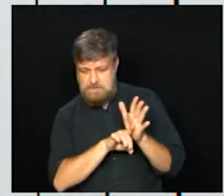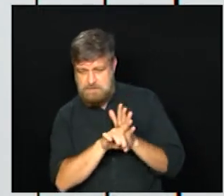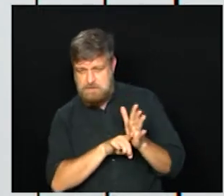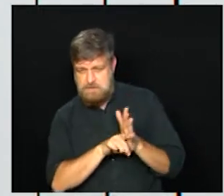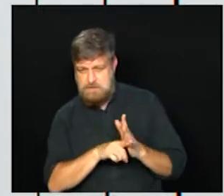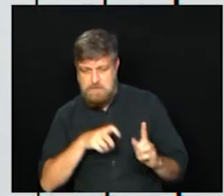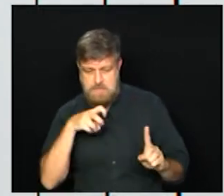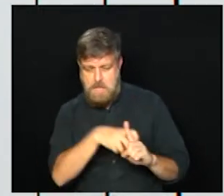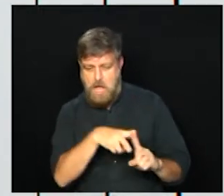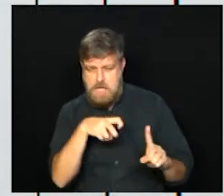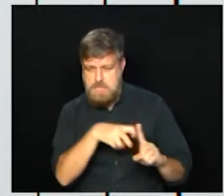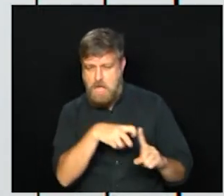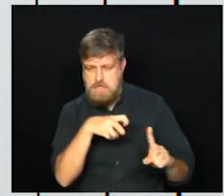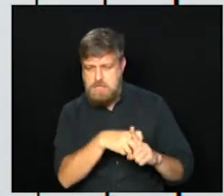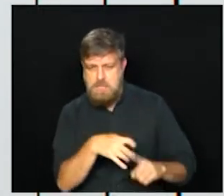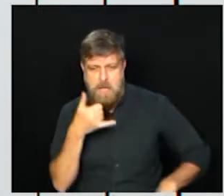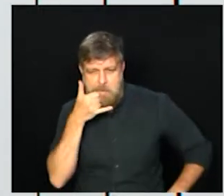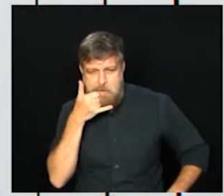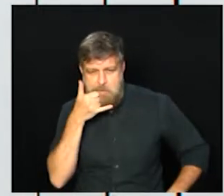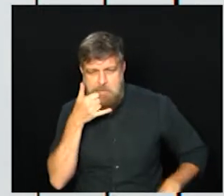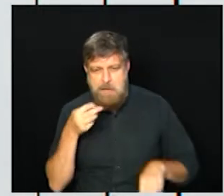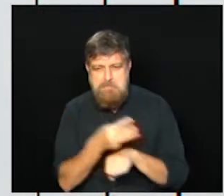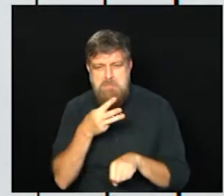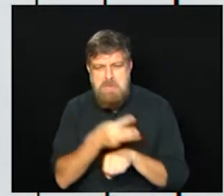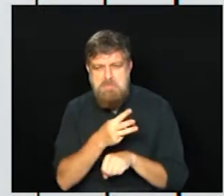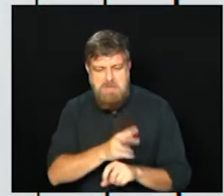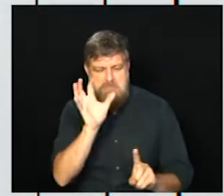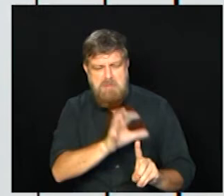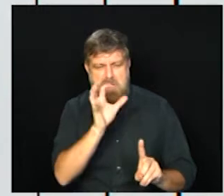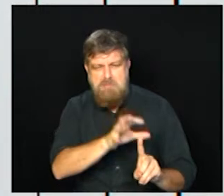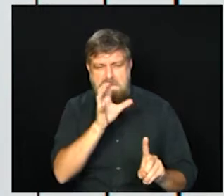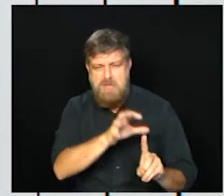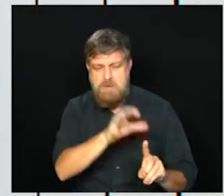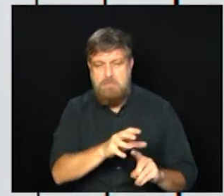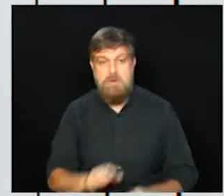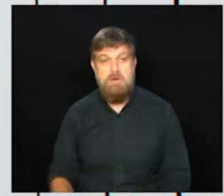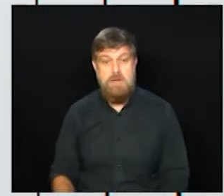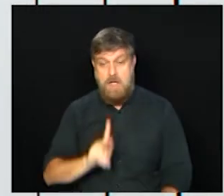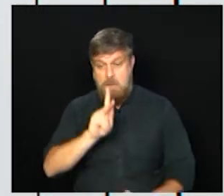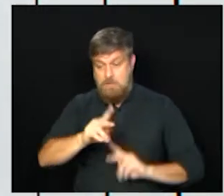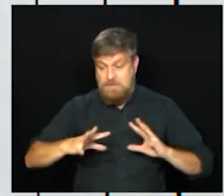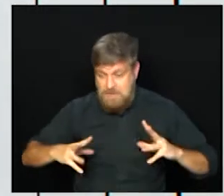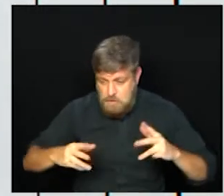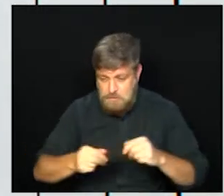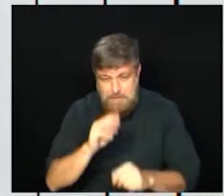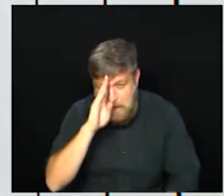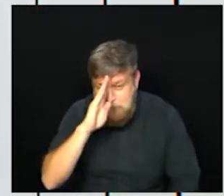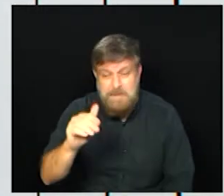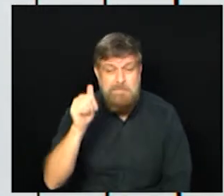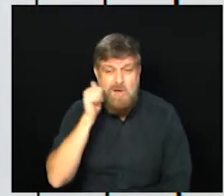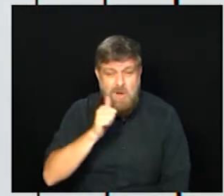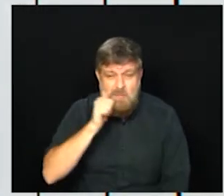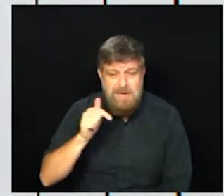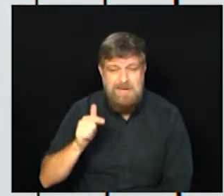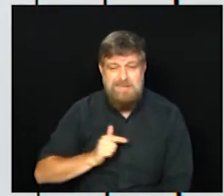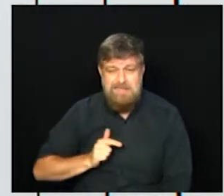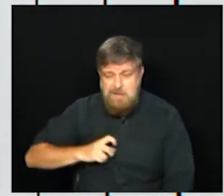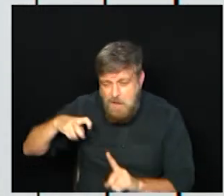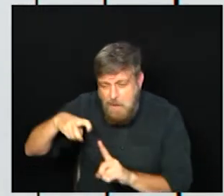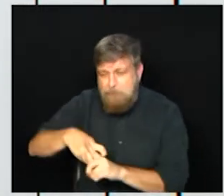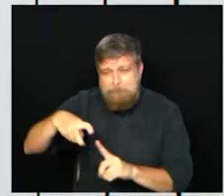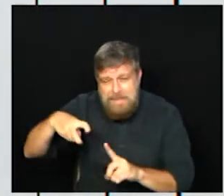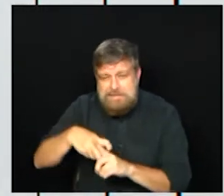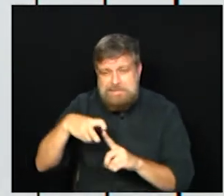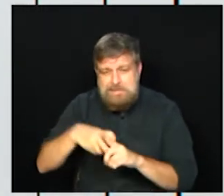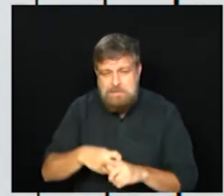ano, se tornou uma lei, ela é fundamental para toda a população, mas em especial para as mulheres, que são perseguidas